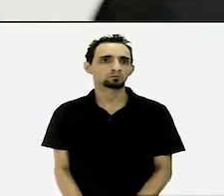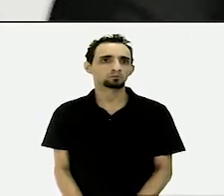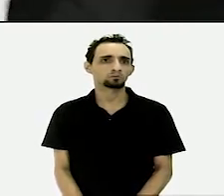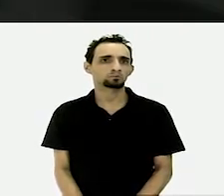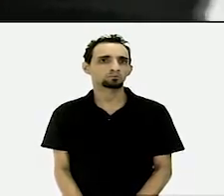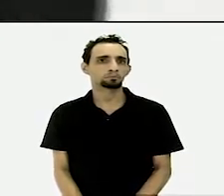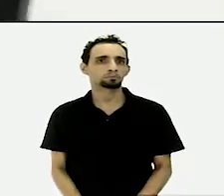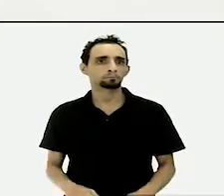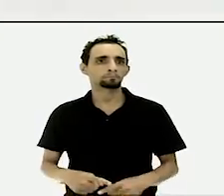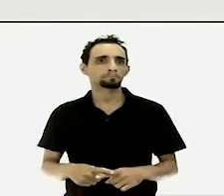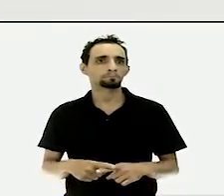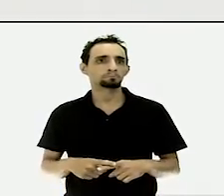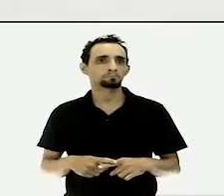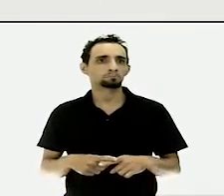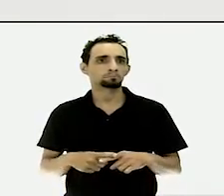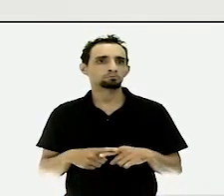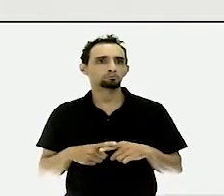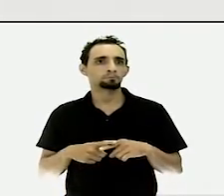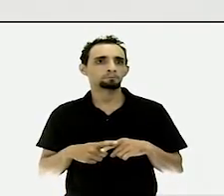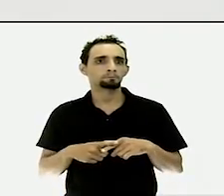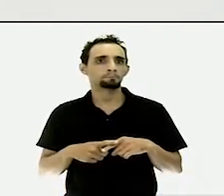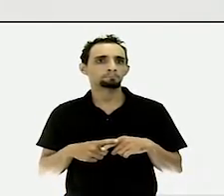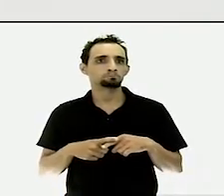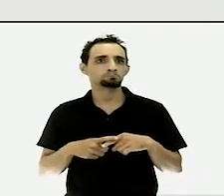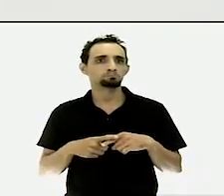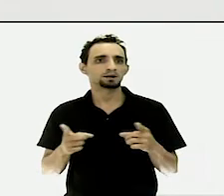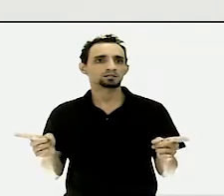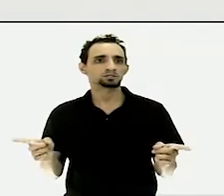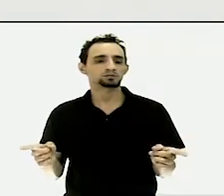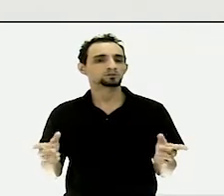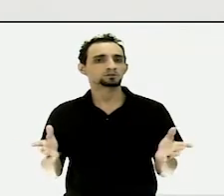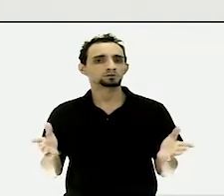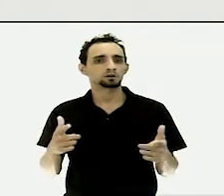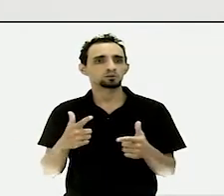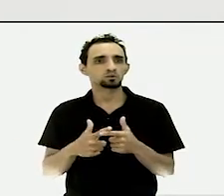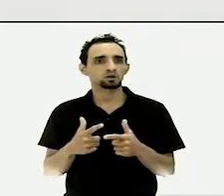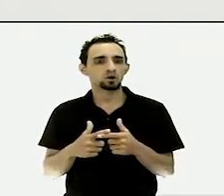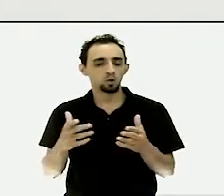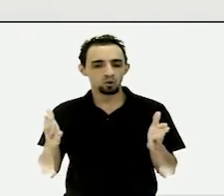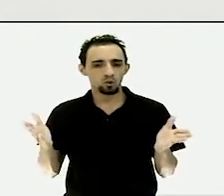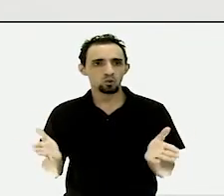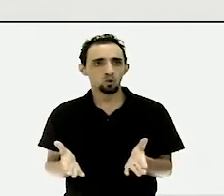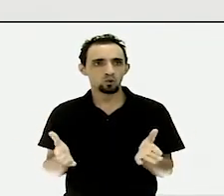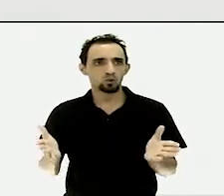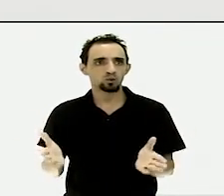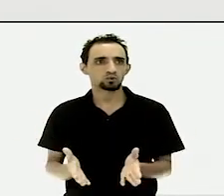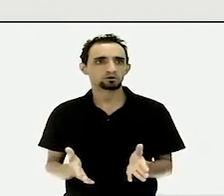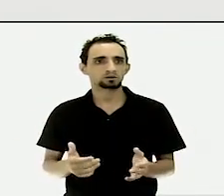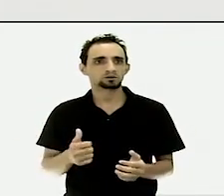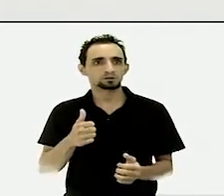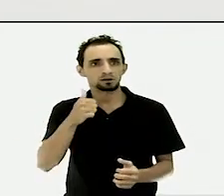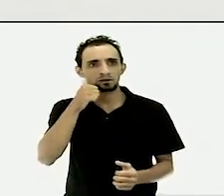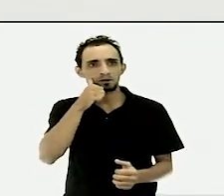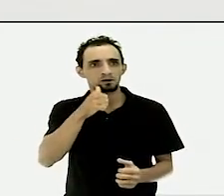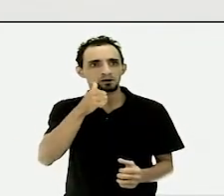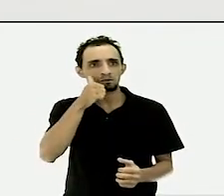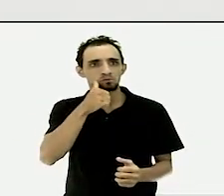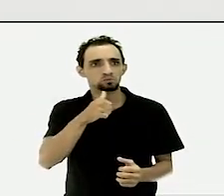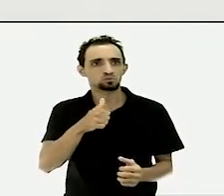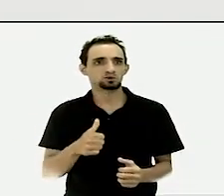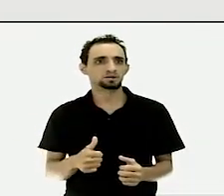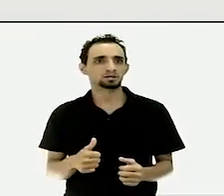Mas, para terminar o raciocínio, hoje a mulher quer separar do cara, o